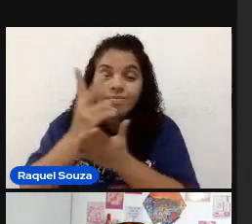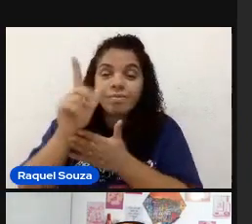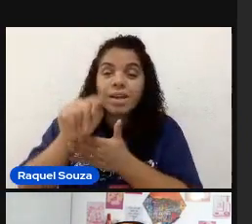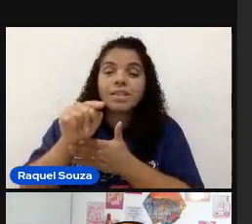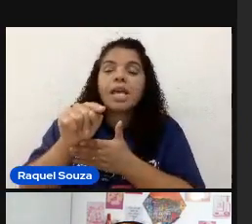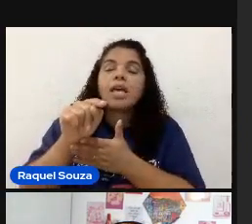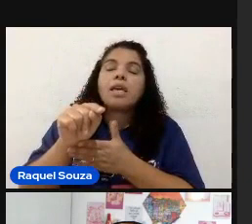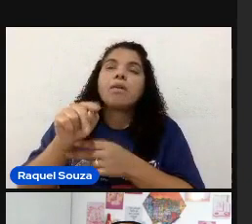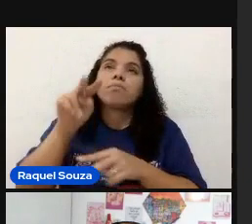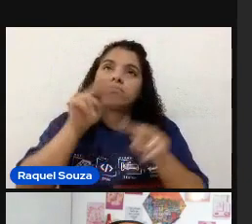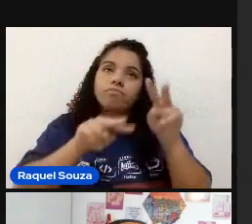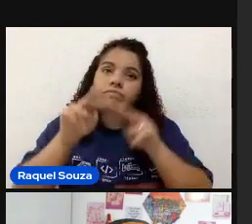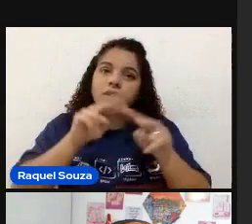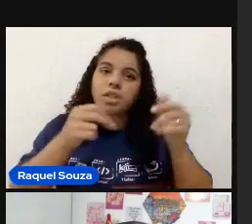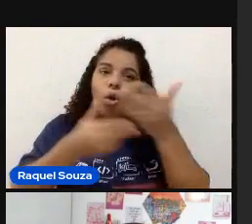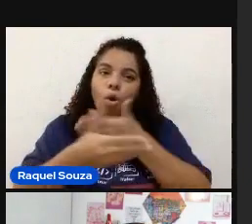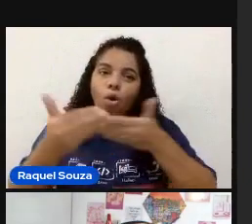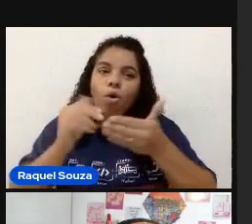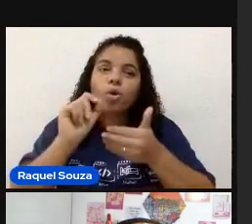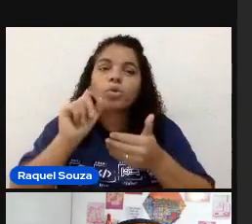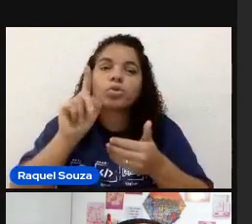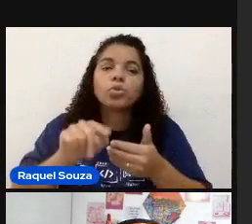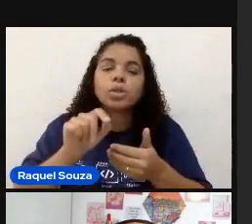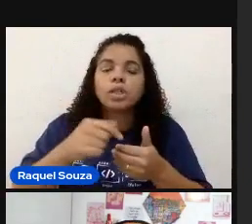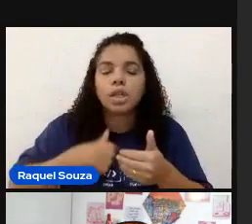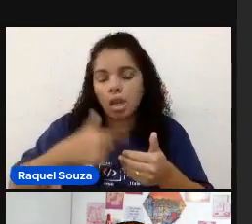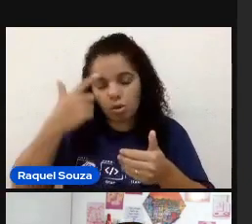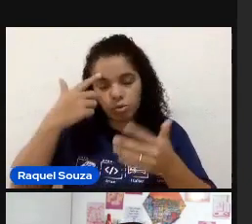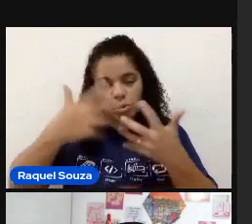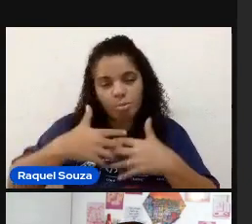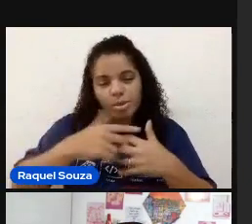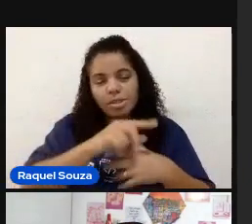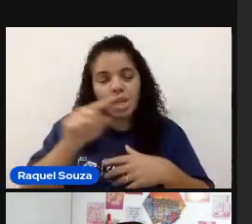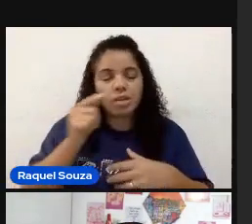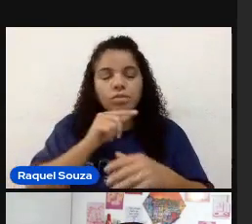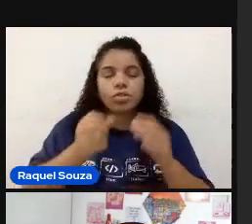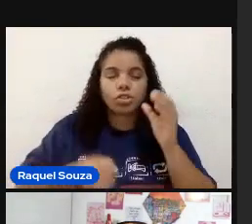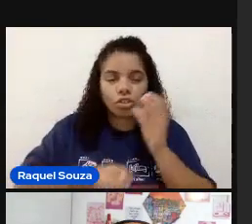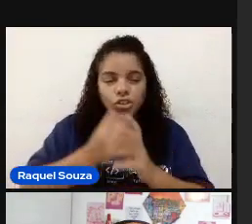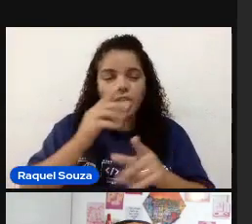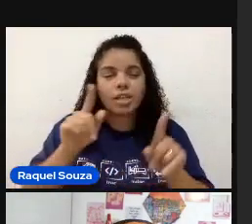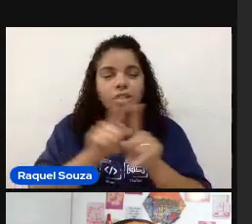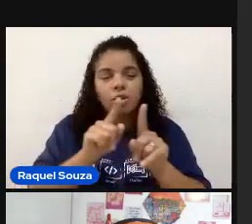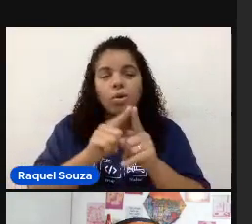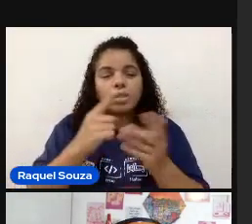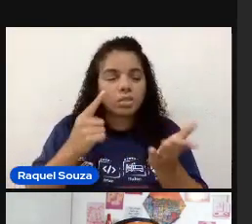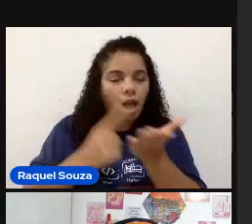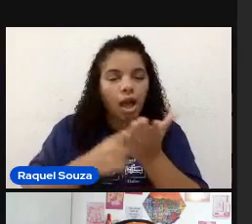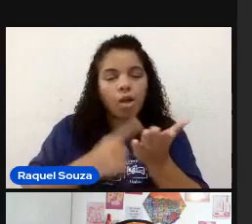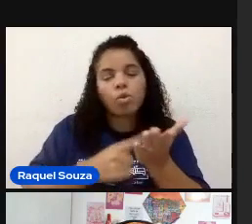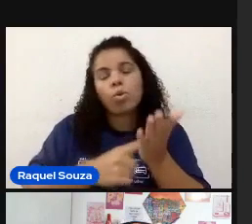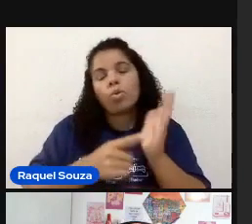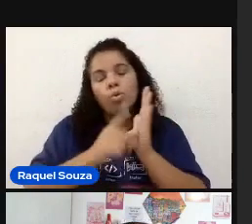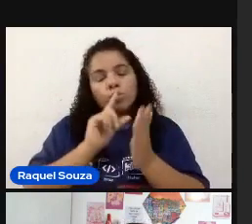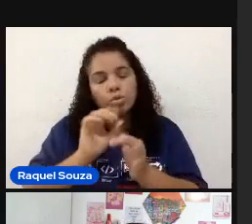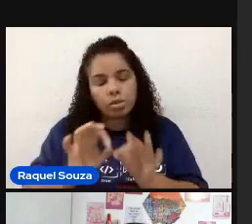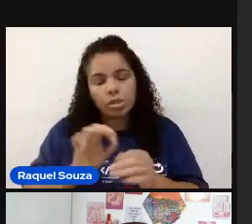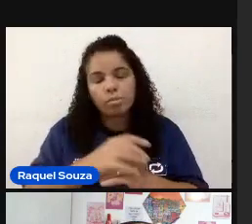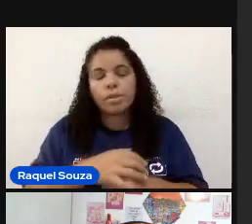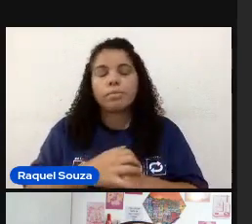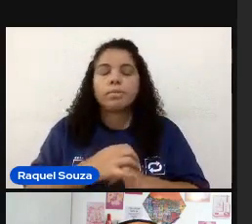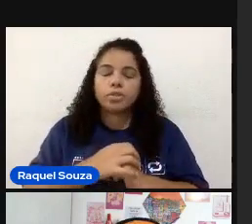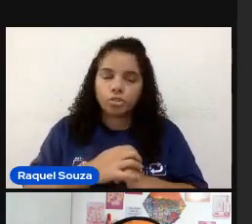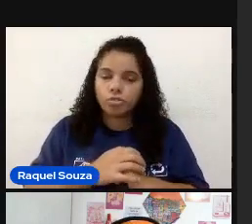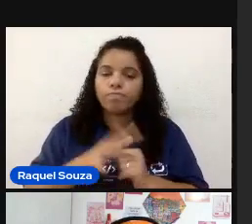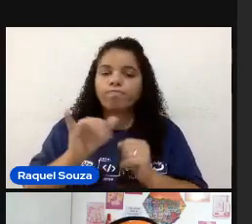compartilhada sobre o que eu estou pensando, e a gente gere com isso alguns acordos antecipadamente. Então, eu vou gerando